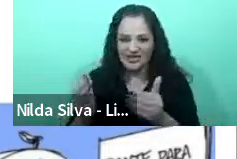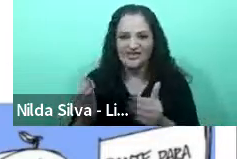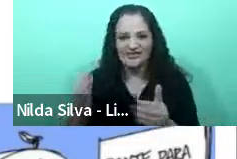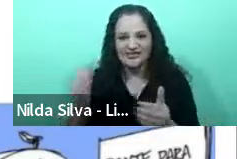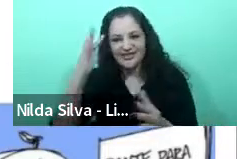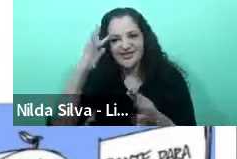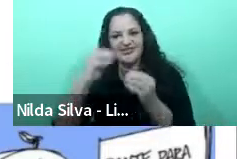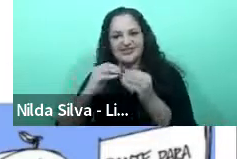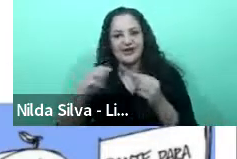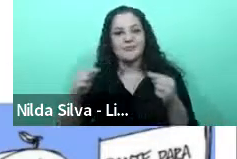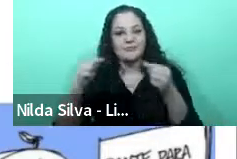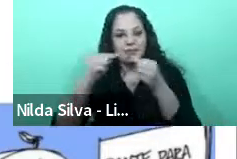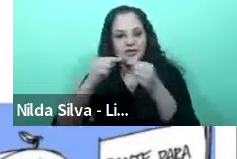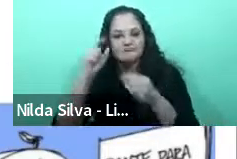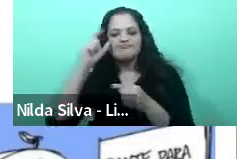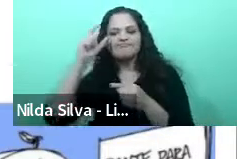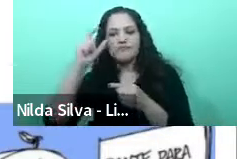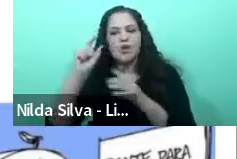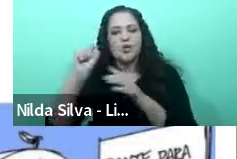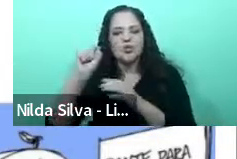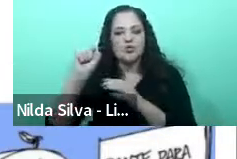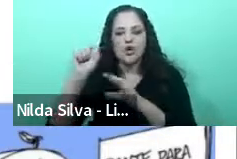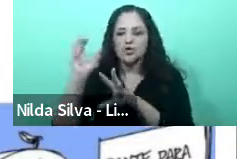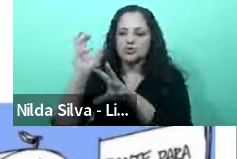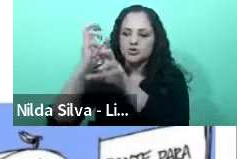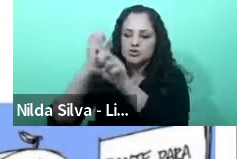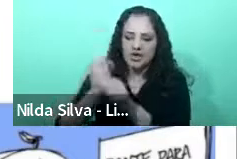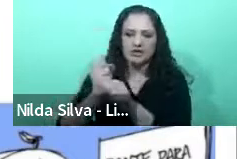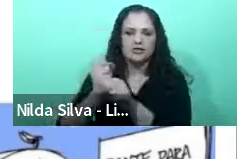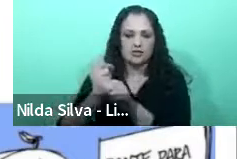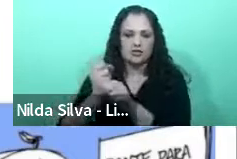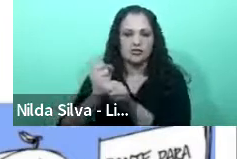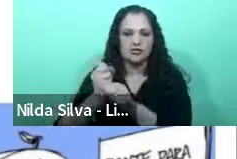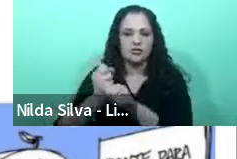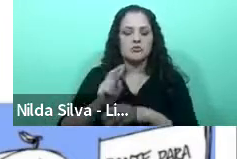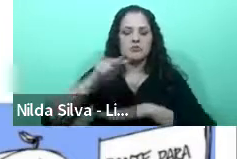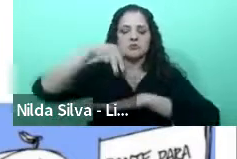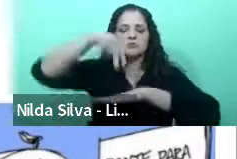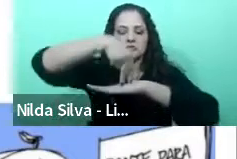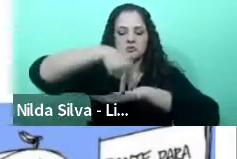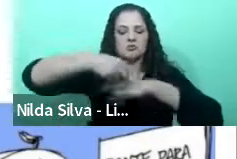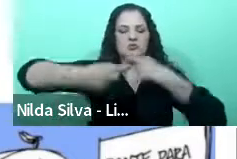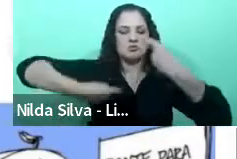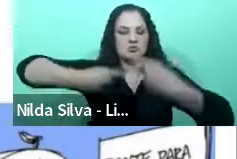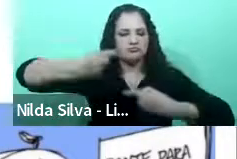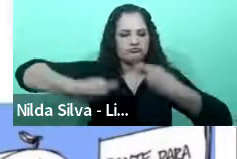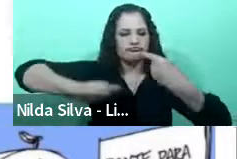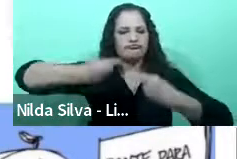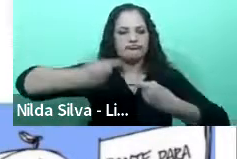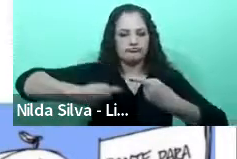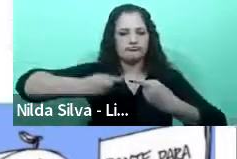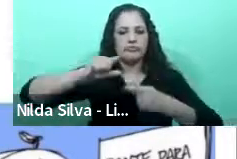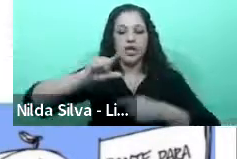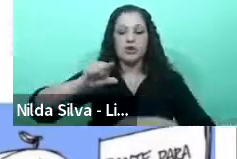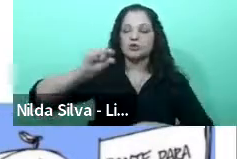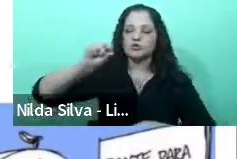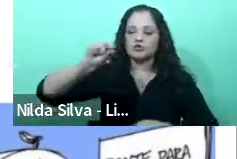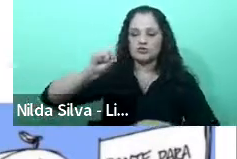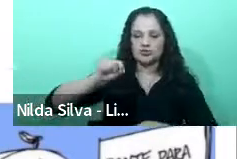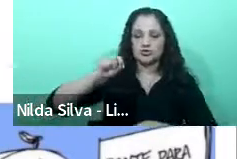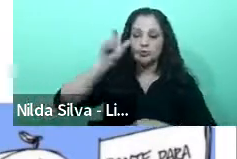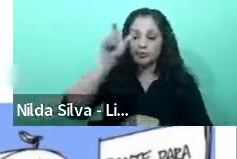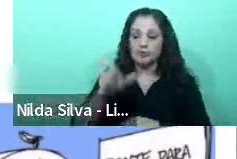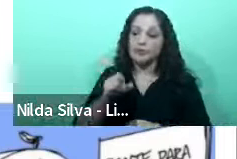parte dessa intencionalidade uma posição política por ele escolhida, né? Escolhida por esse